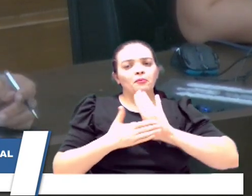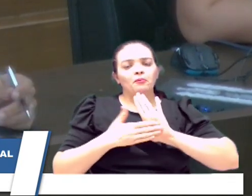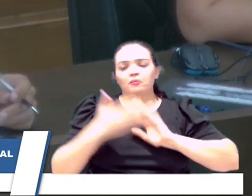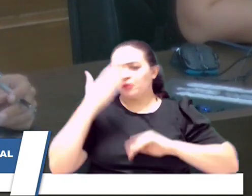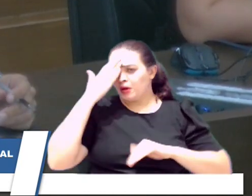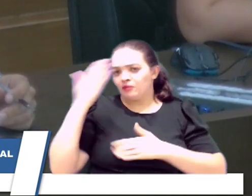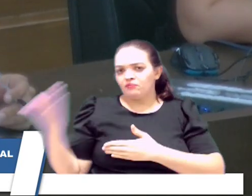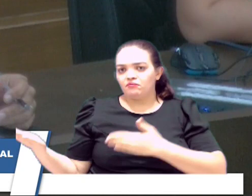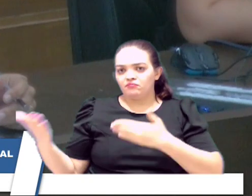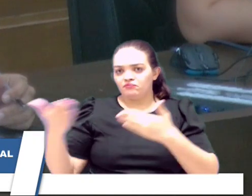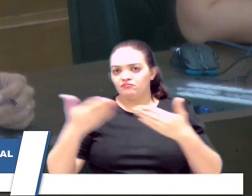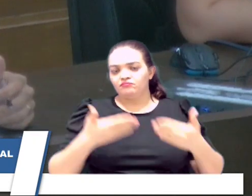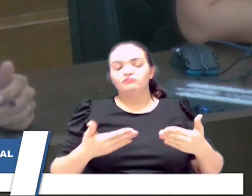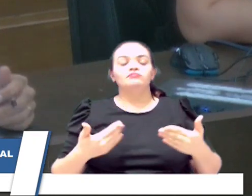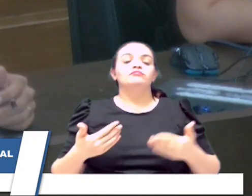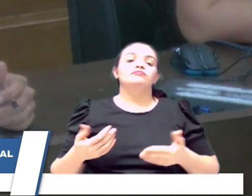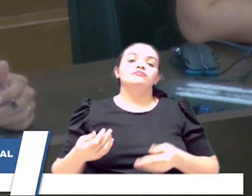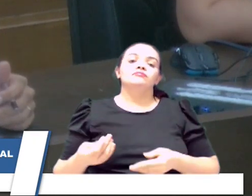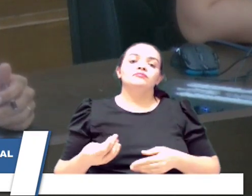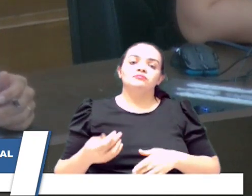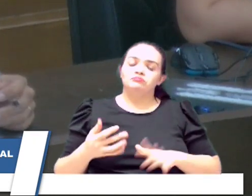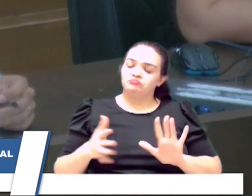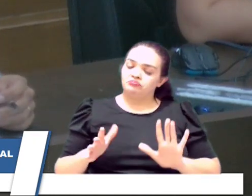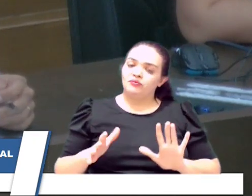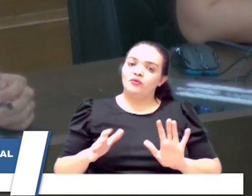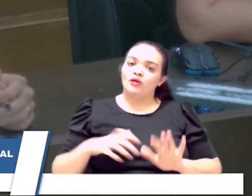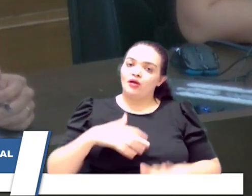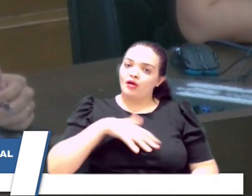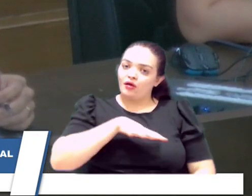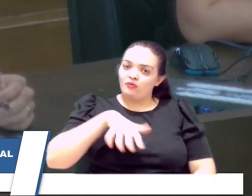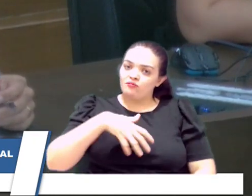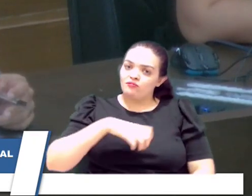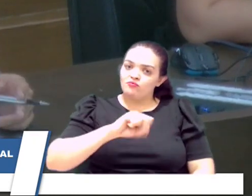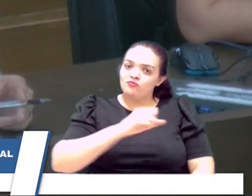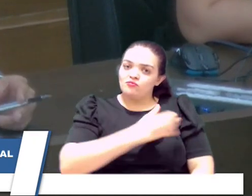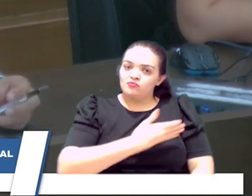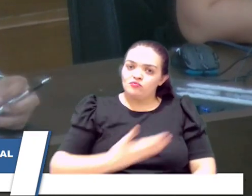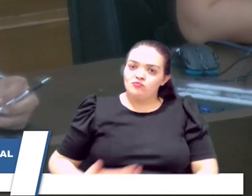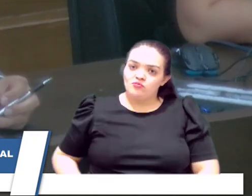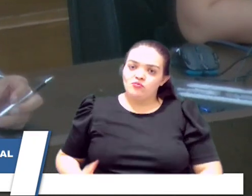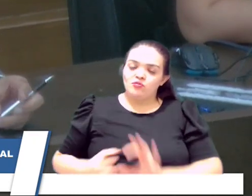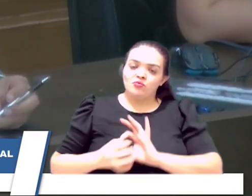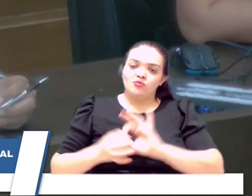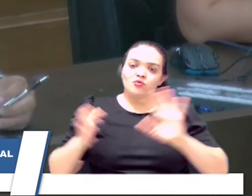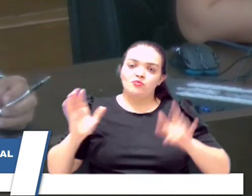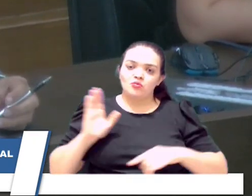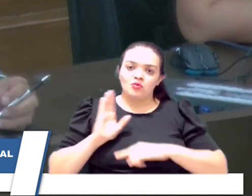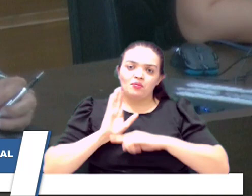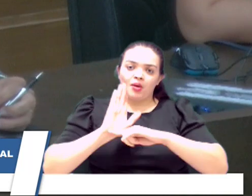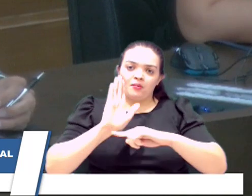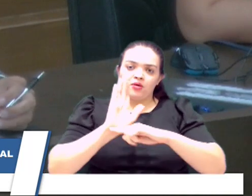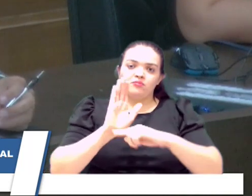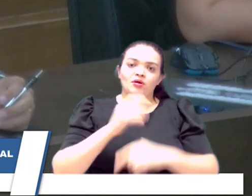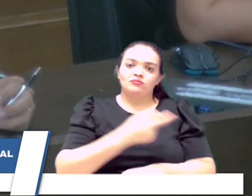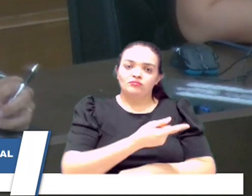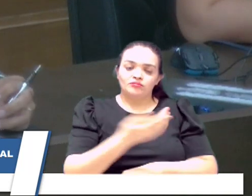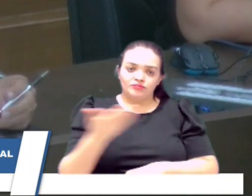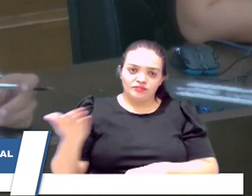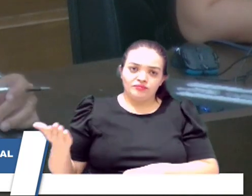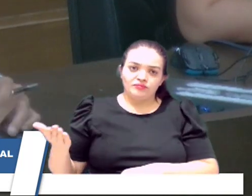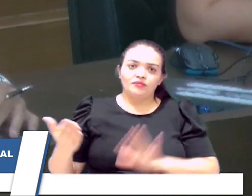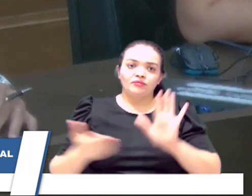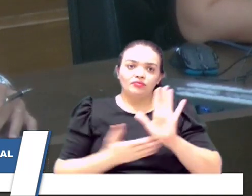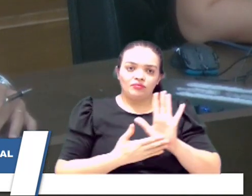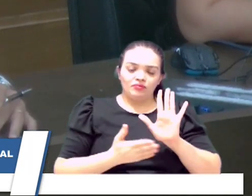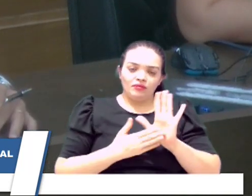convite e colocar a Defensoria Pública à disposição no auxílio, no que nos cabe, dessa iniciativa